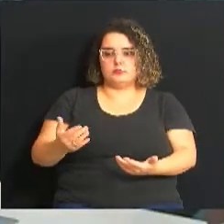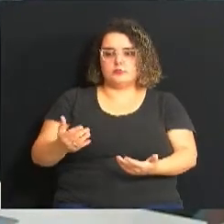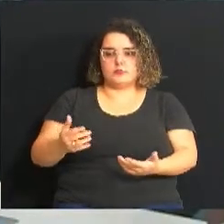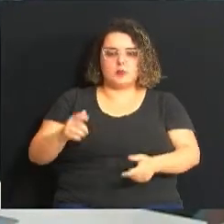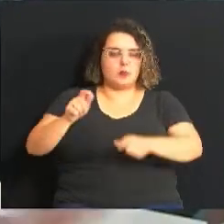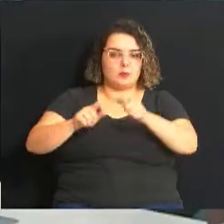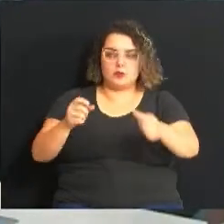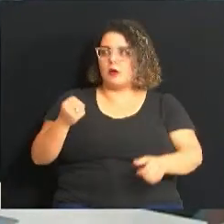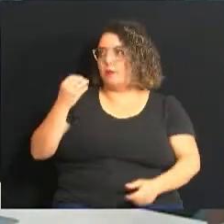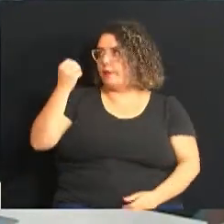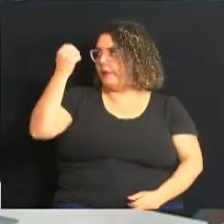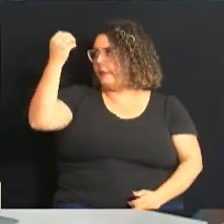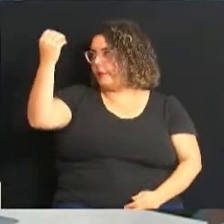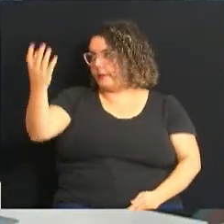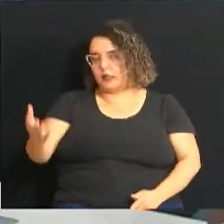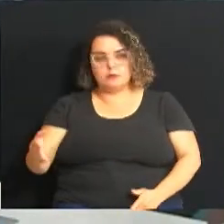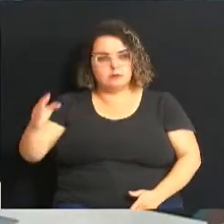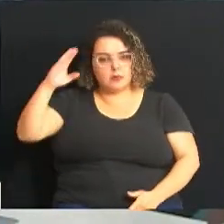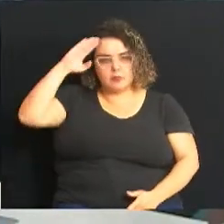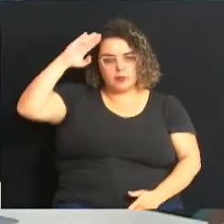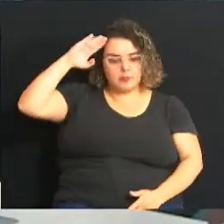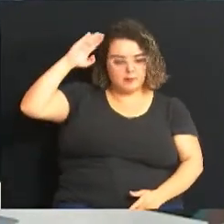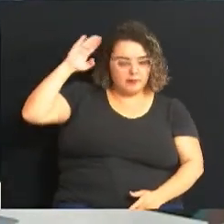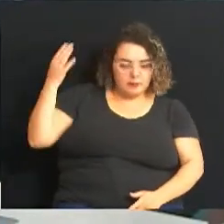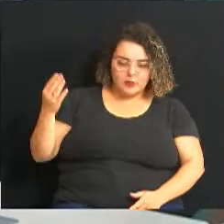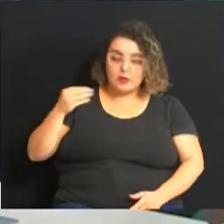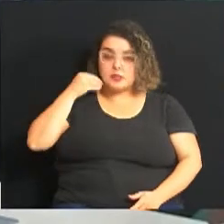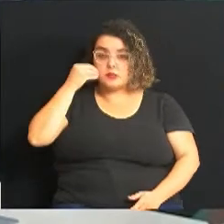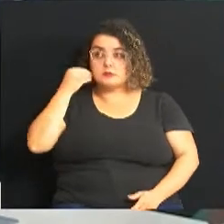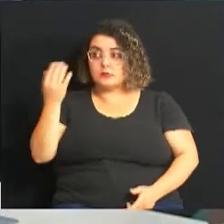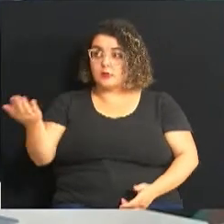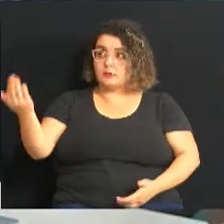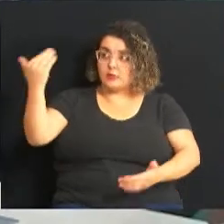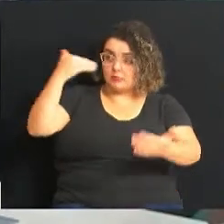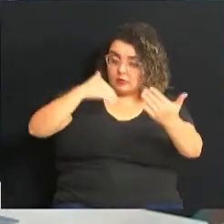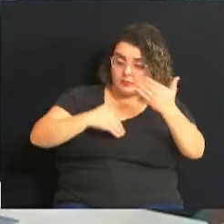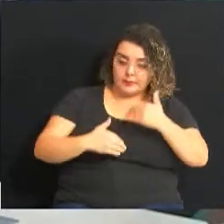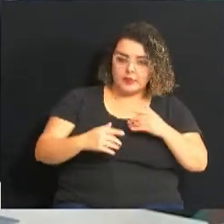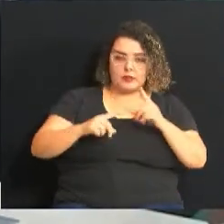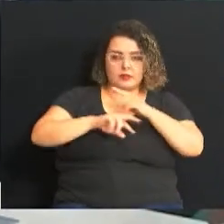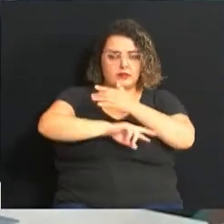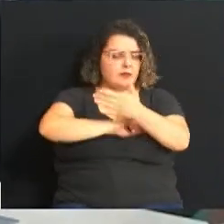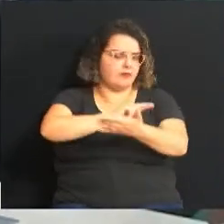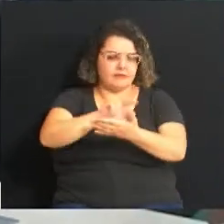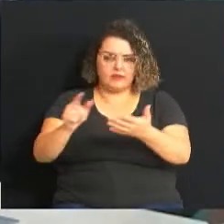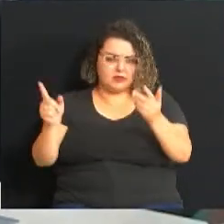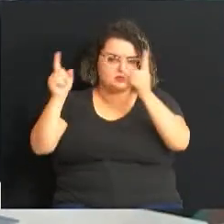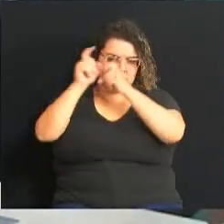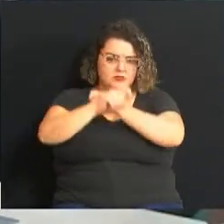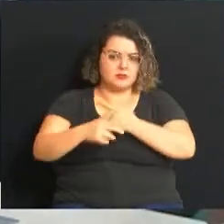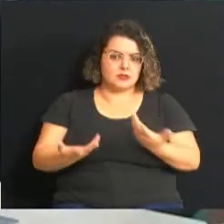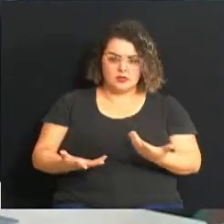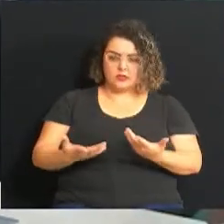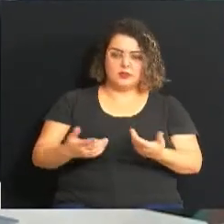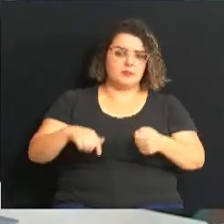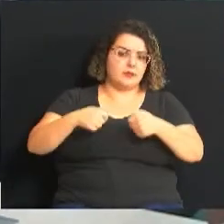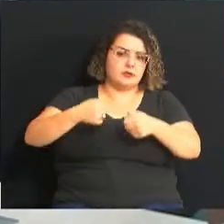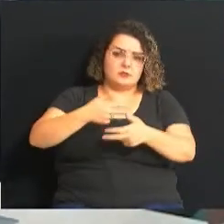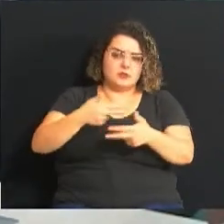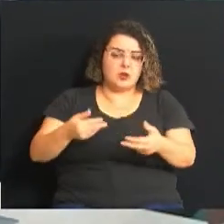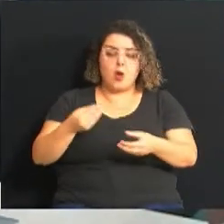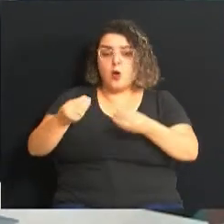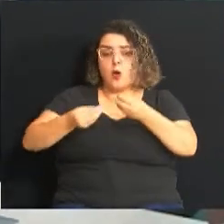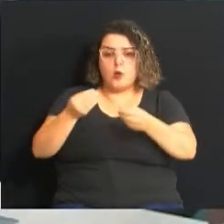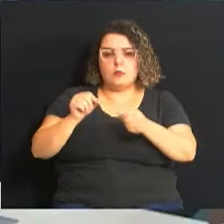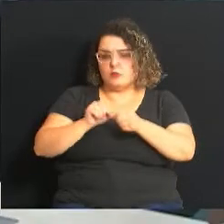mundo todo, trazem experiências de outros lugares, e a gente tem tantos desafios aqui, tanta carência, né? Como que a gente pode fazer